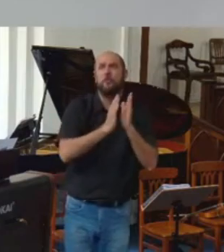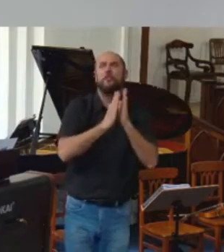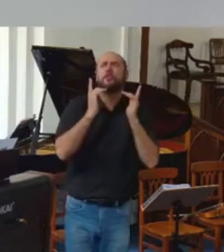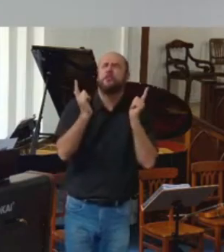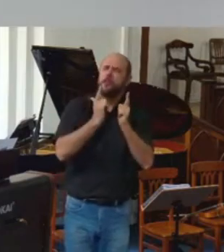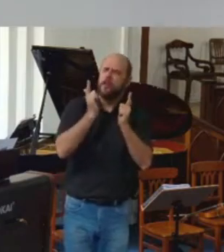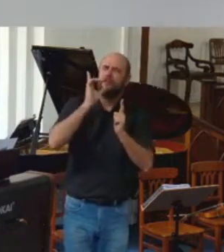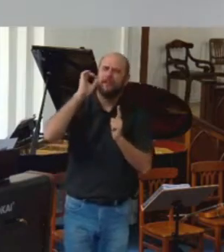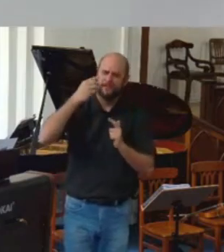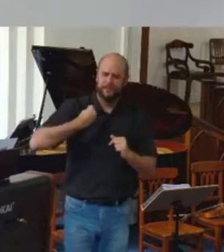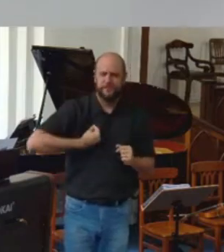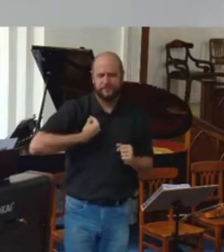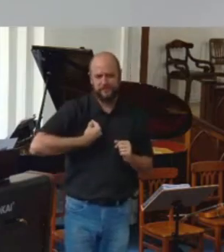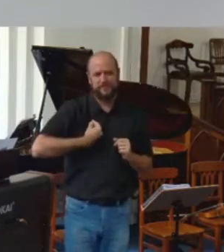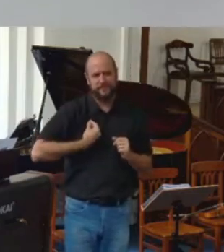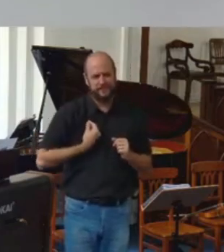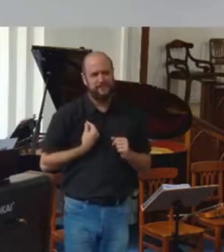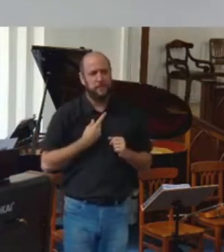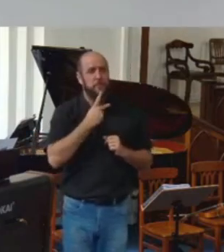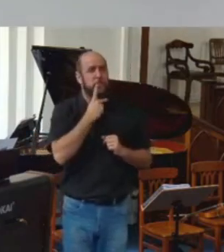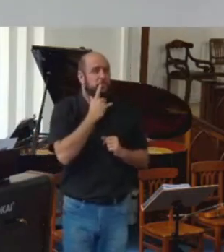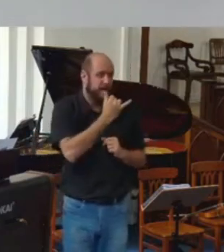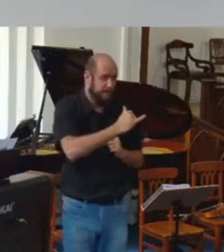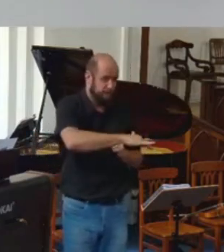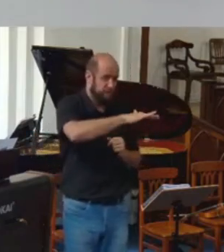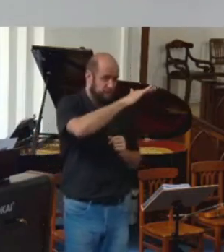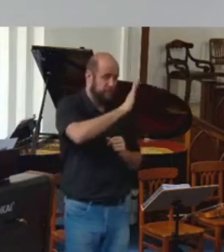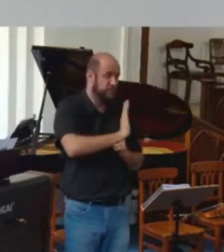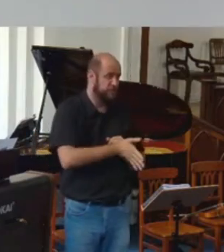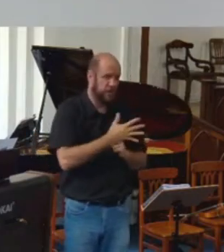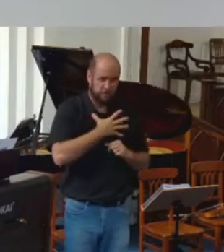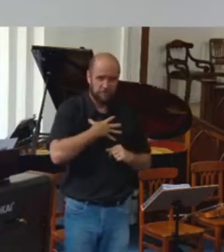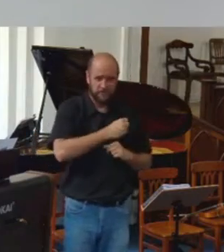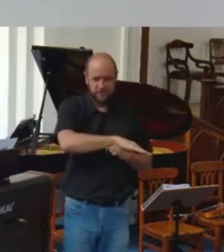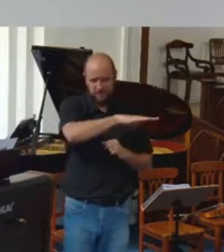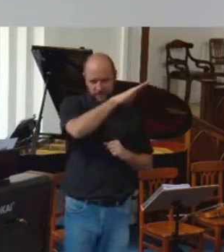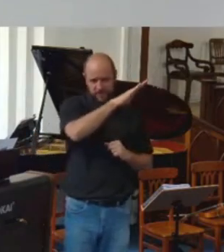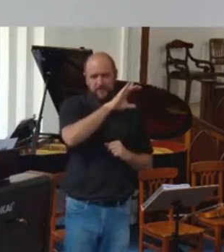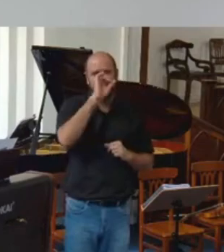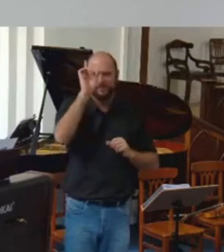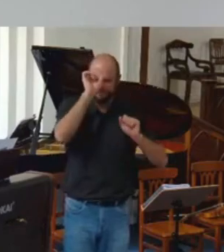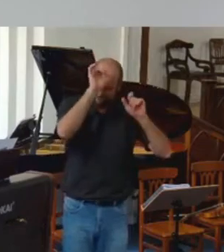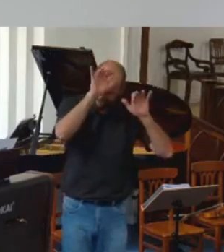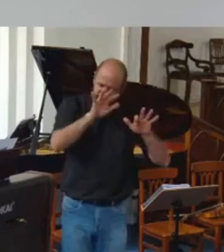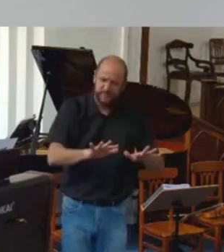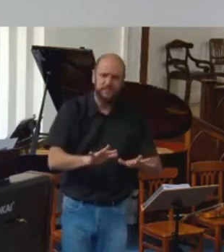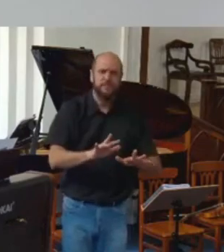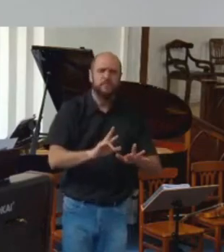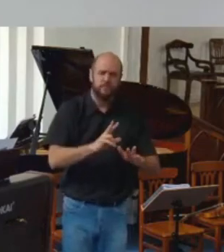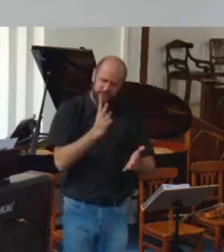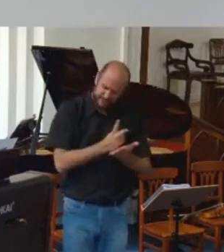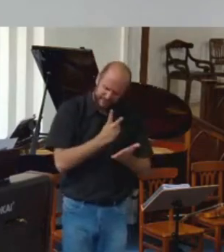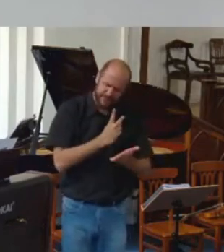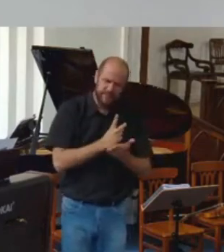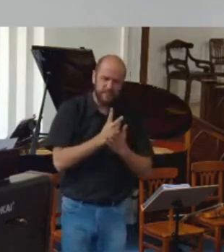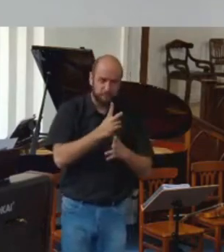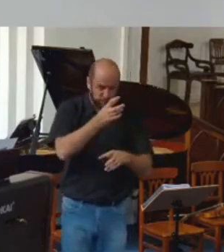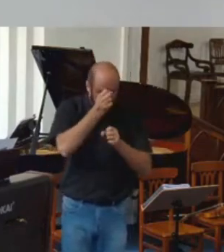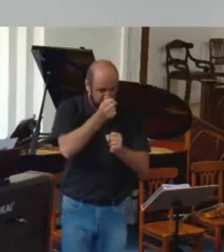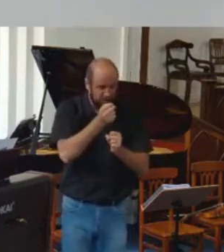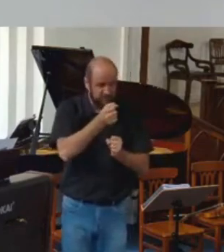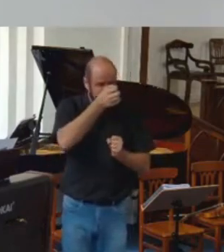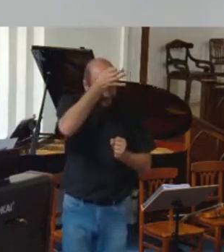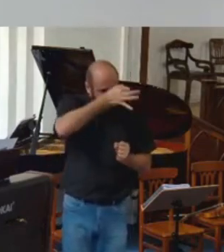seja Deus pela vida de vocês, viu, pais? Graças a Deus que Deus lhes deu perseverança para fazerem isso, e com